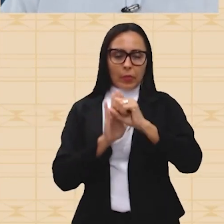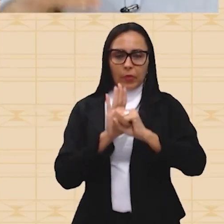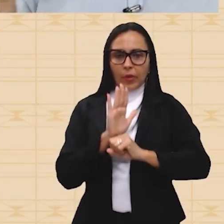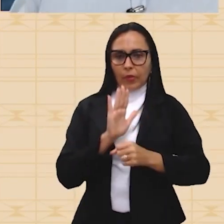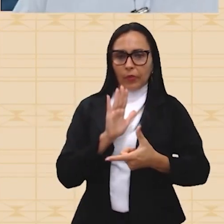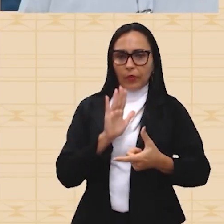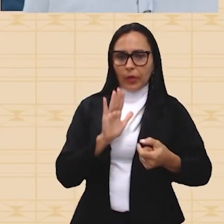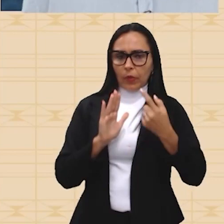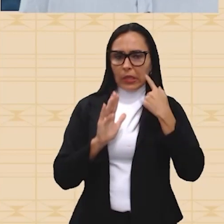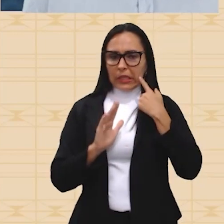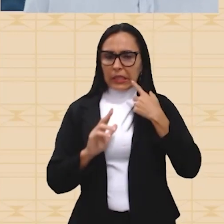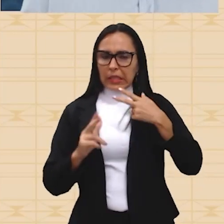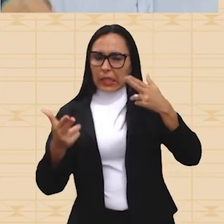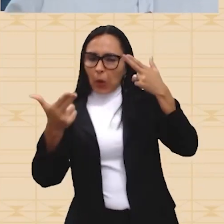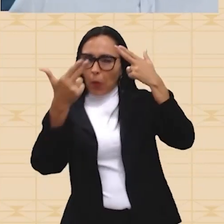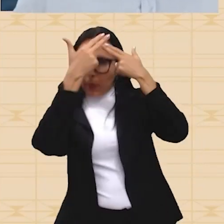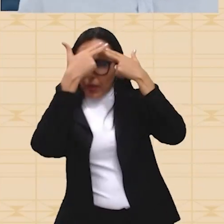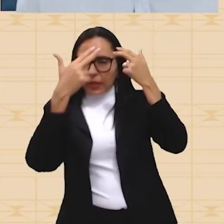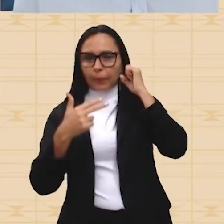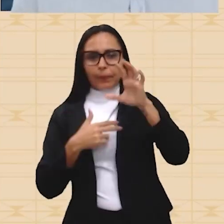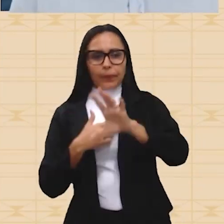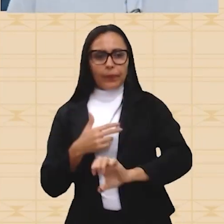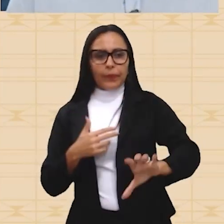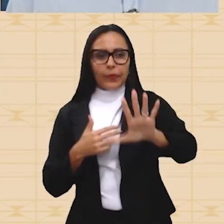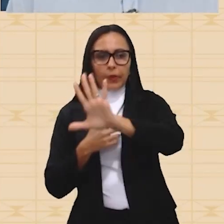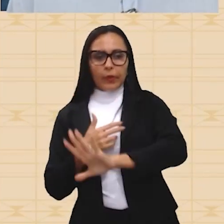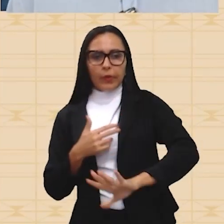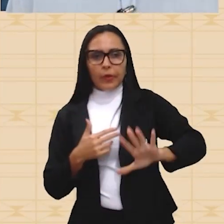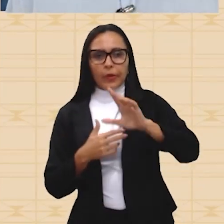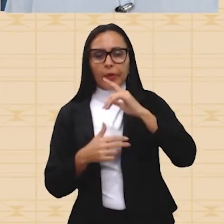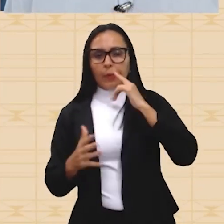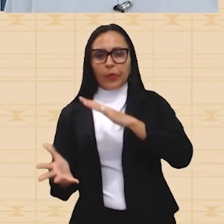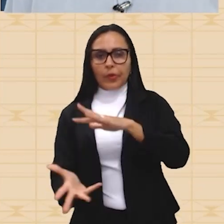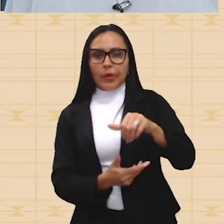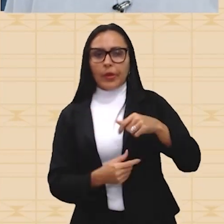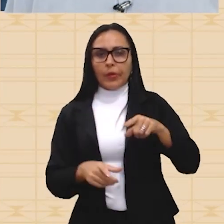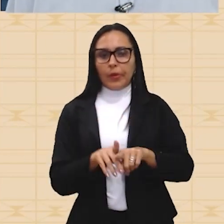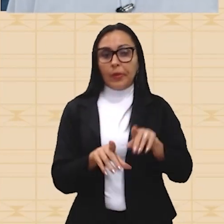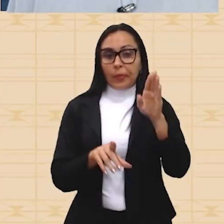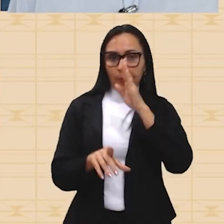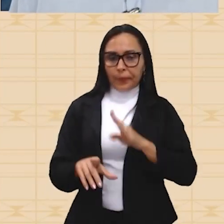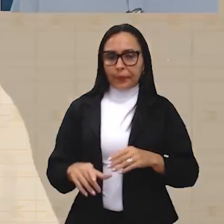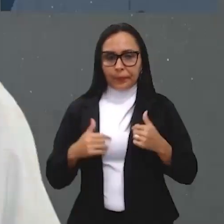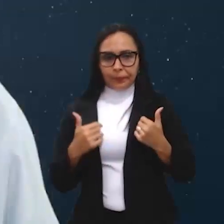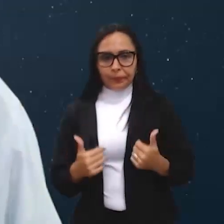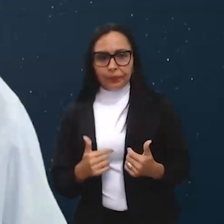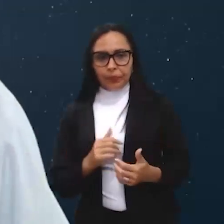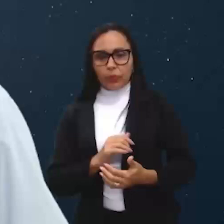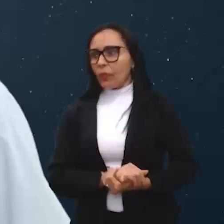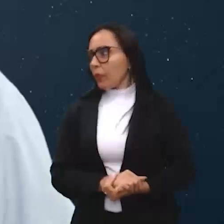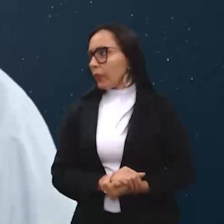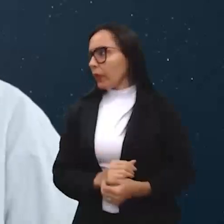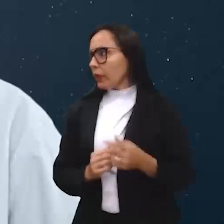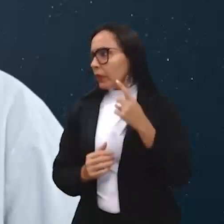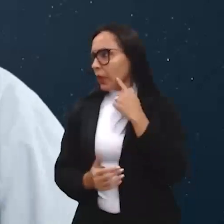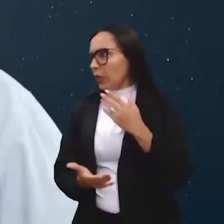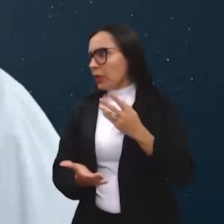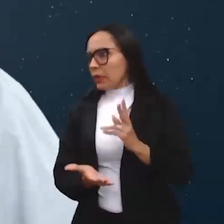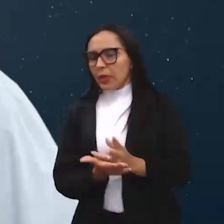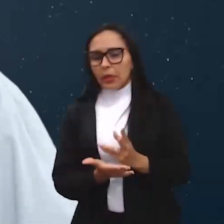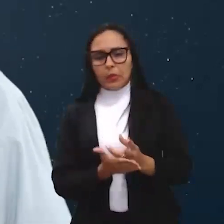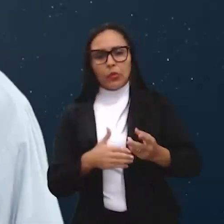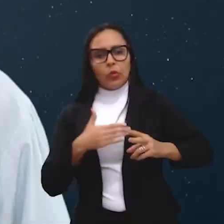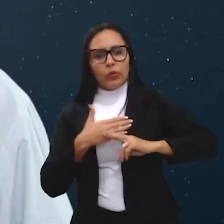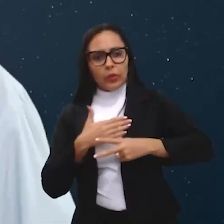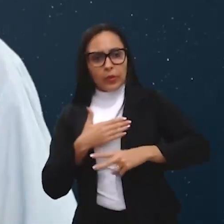Isso a nível de Europa, a nível mundial e também no Brasil, tá? E o Brasil sempre sofrendo as consequências dos